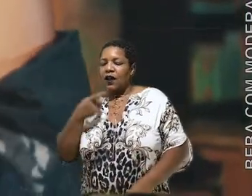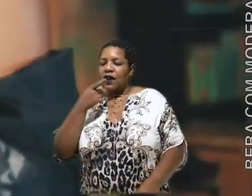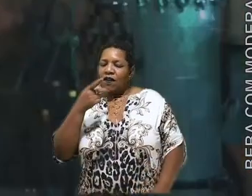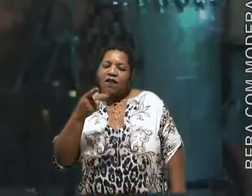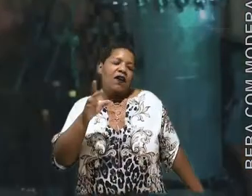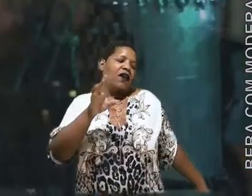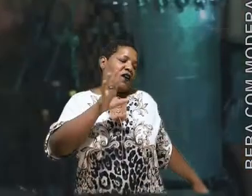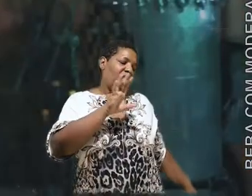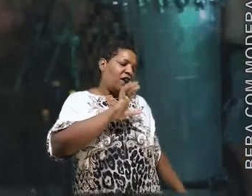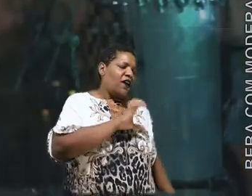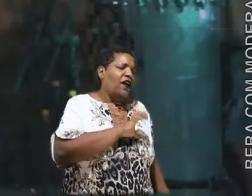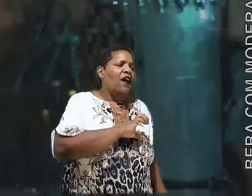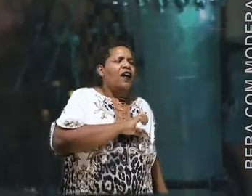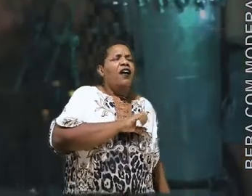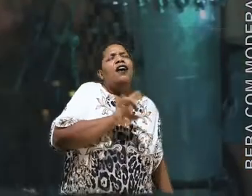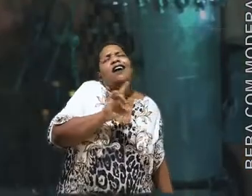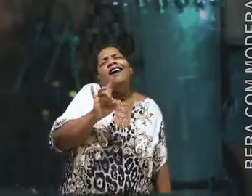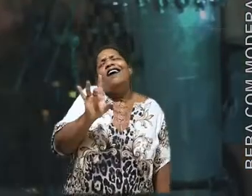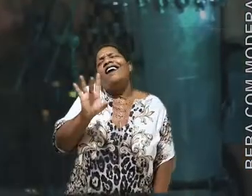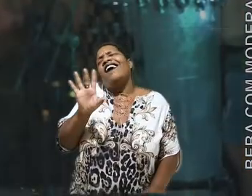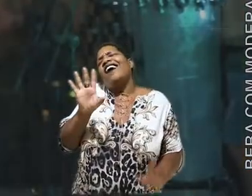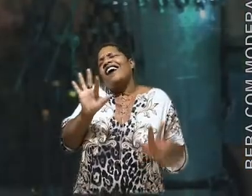amor que